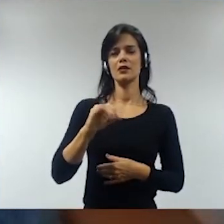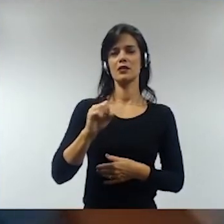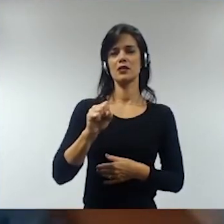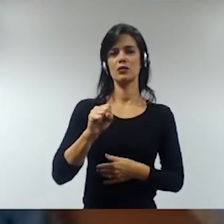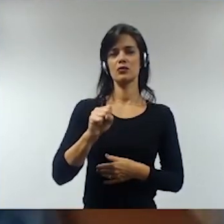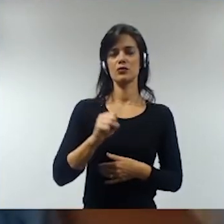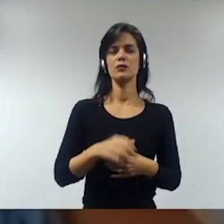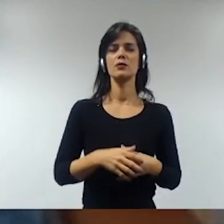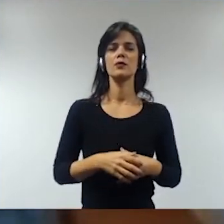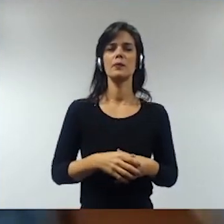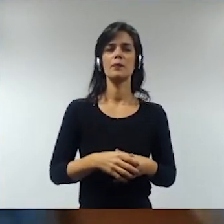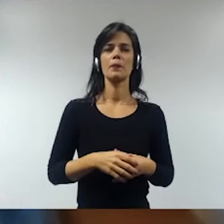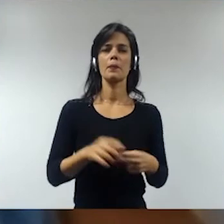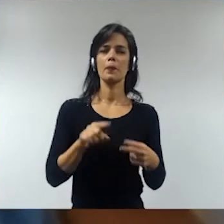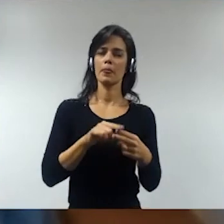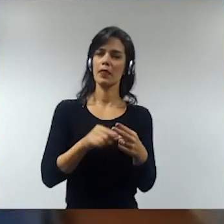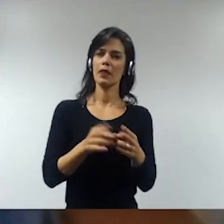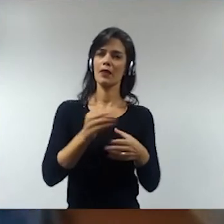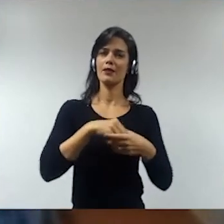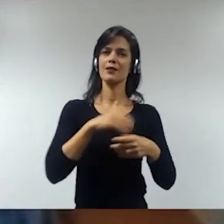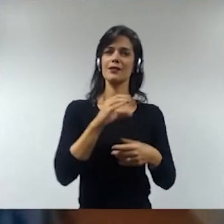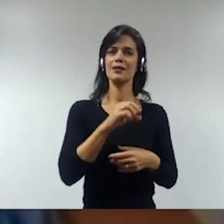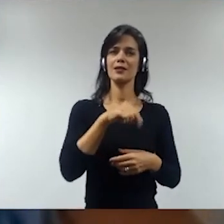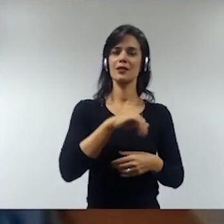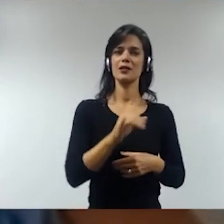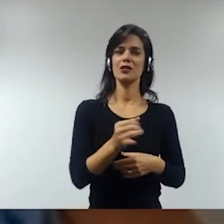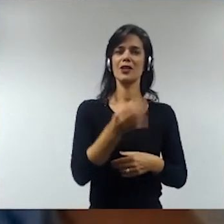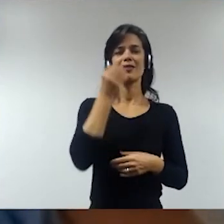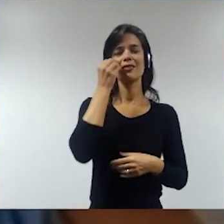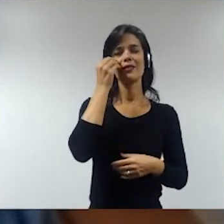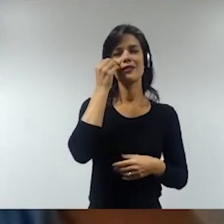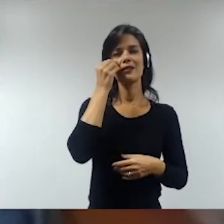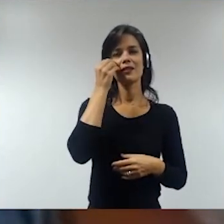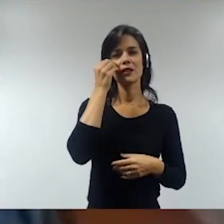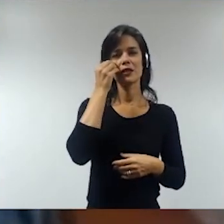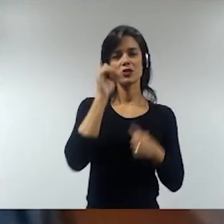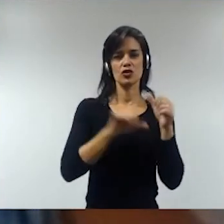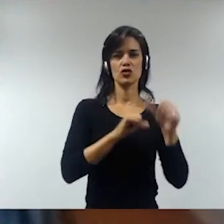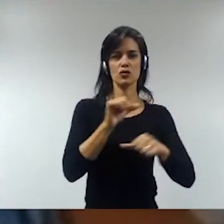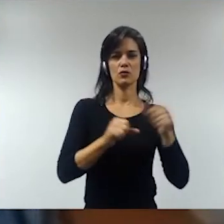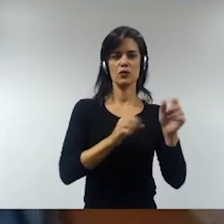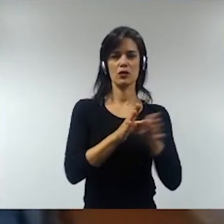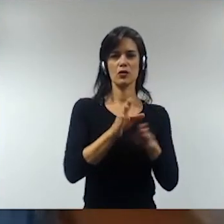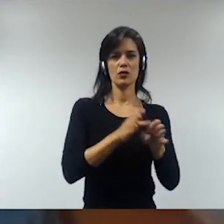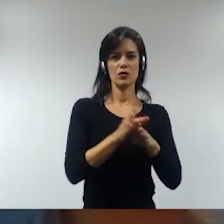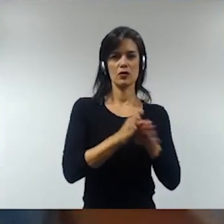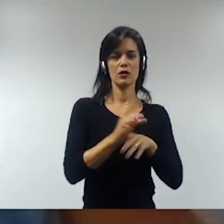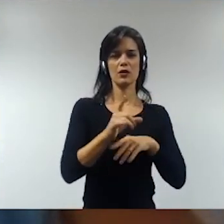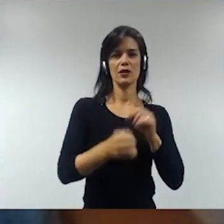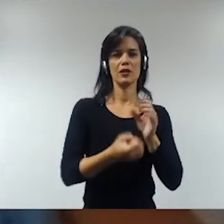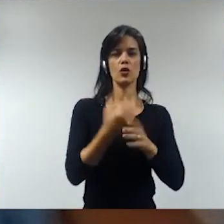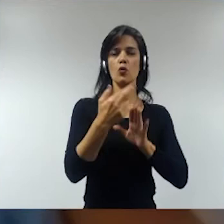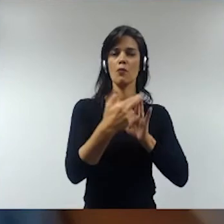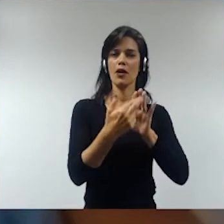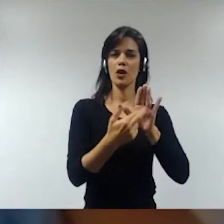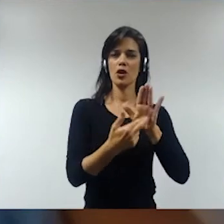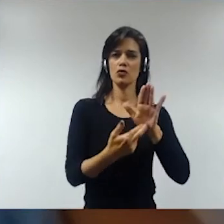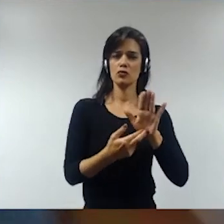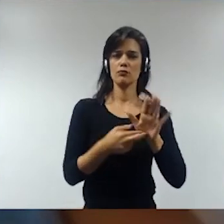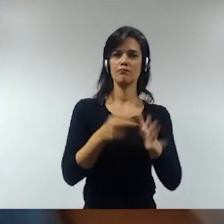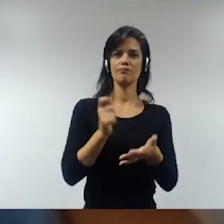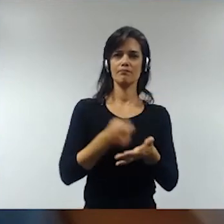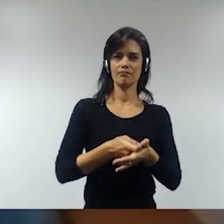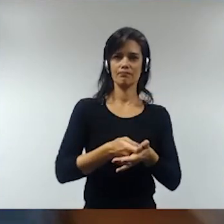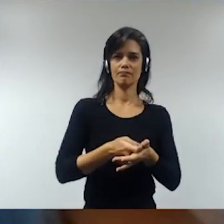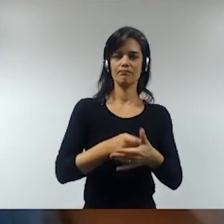Acre aí, na tentativa de mudar a recomendação para uma resolução já efetiva,